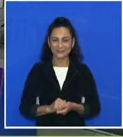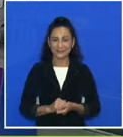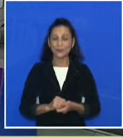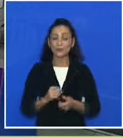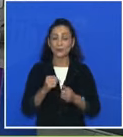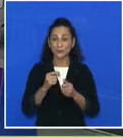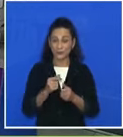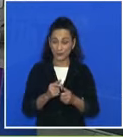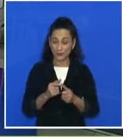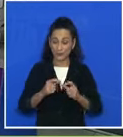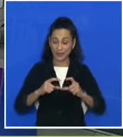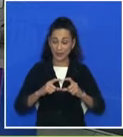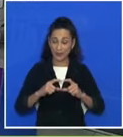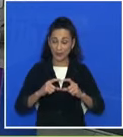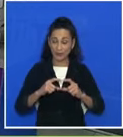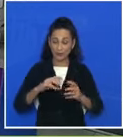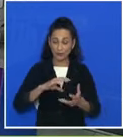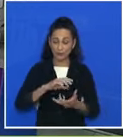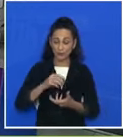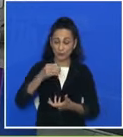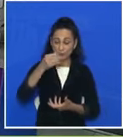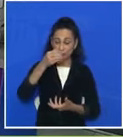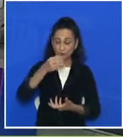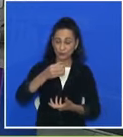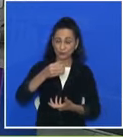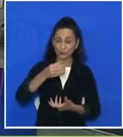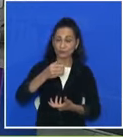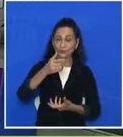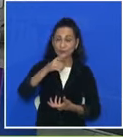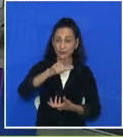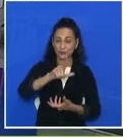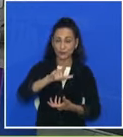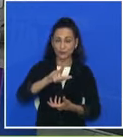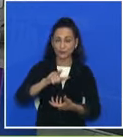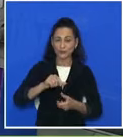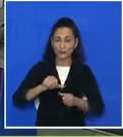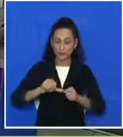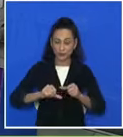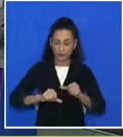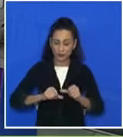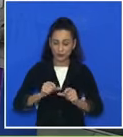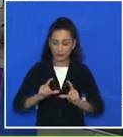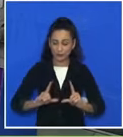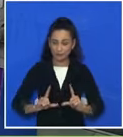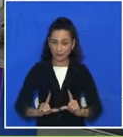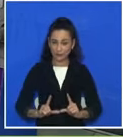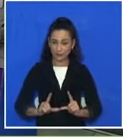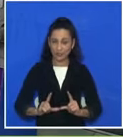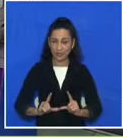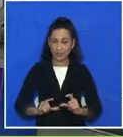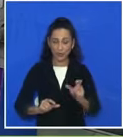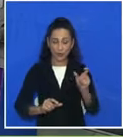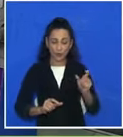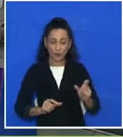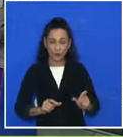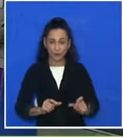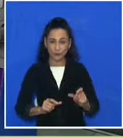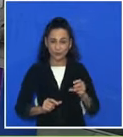Muito bem, a bola recolocada sobre o nosso suporte e foi mudado agora a indicação para a coluna